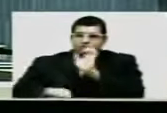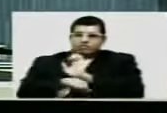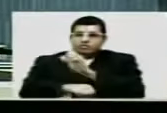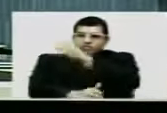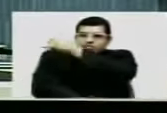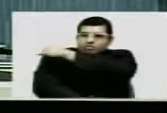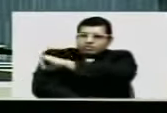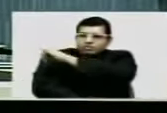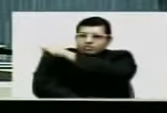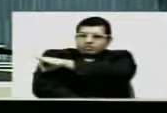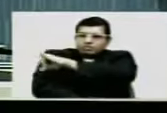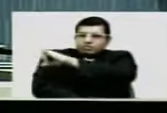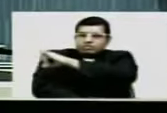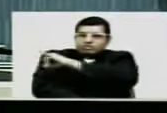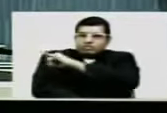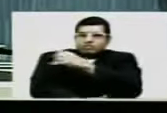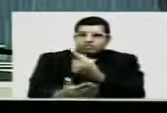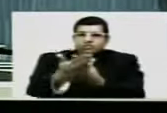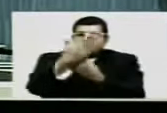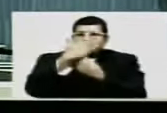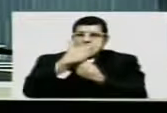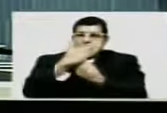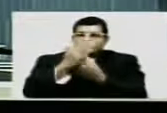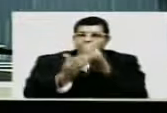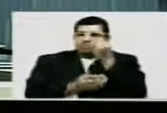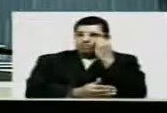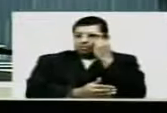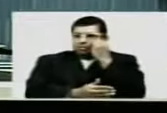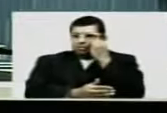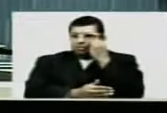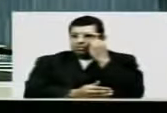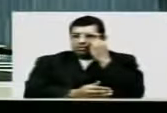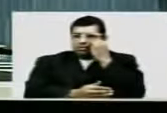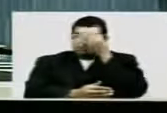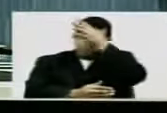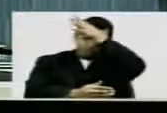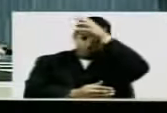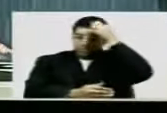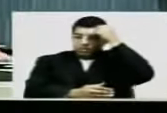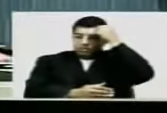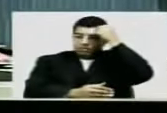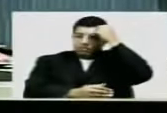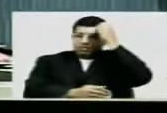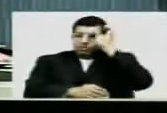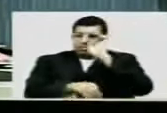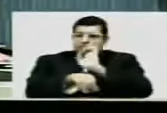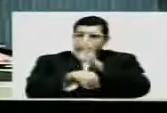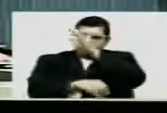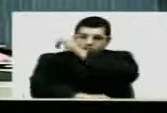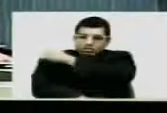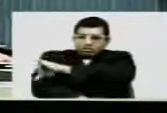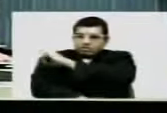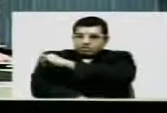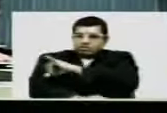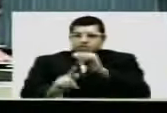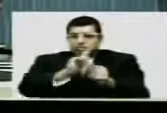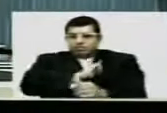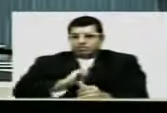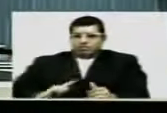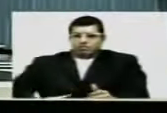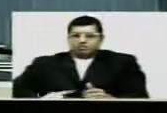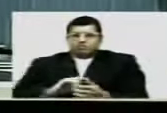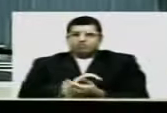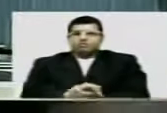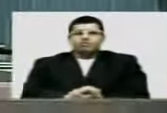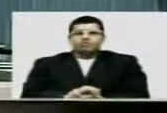do Rio de Janeiro em defesa dos interesses do povo do estado do Rio de Janeiro. Os